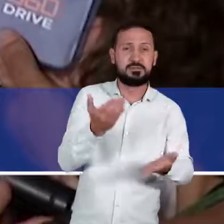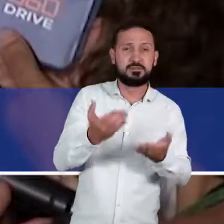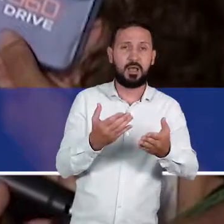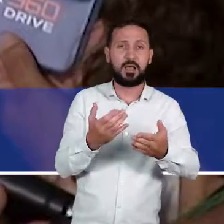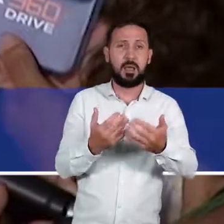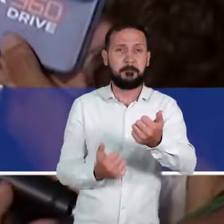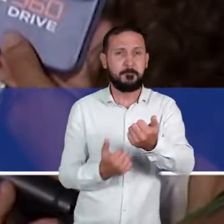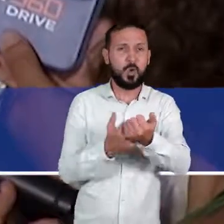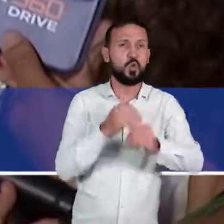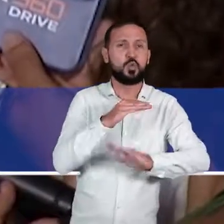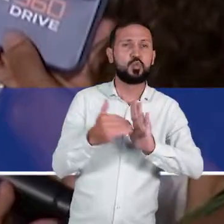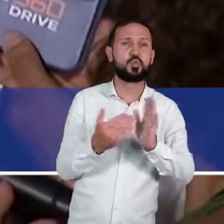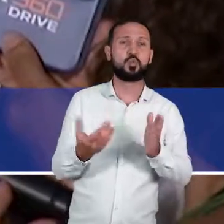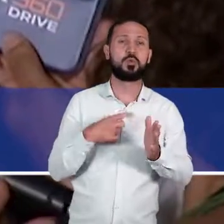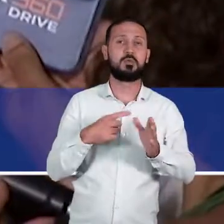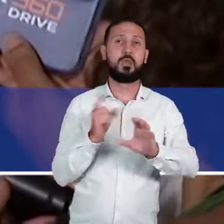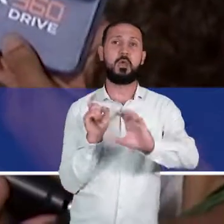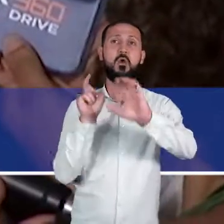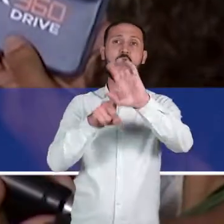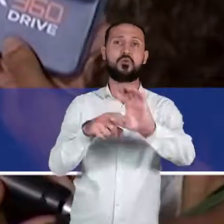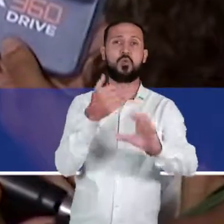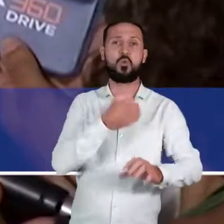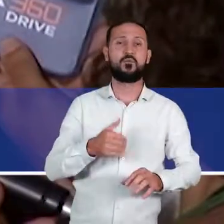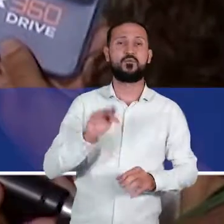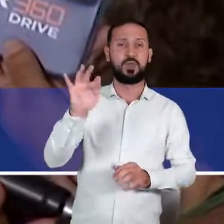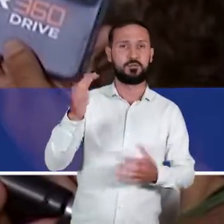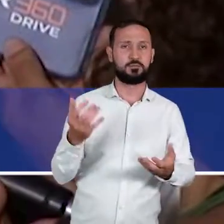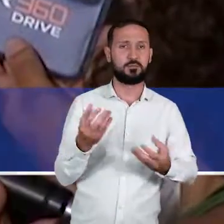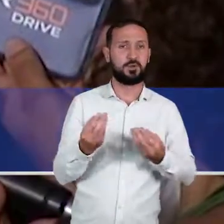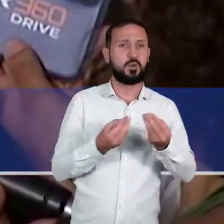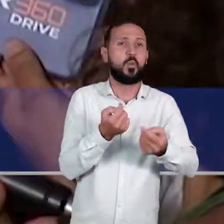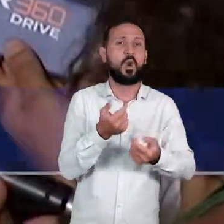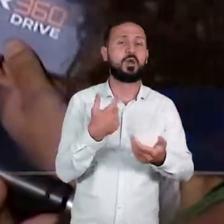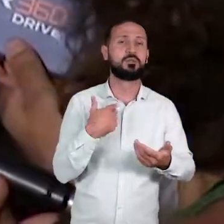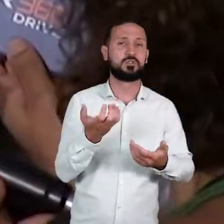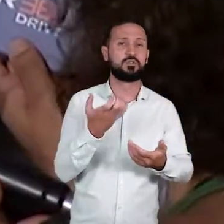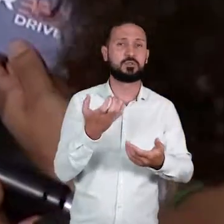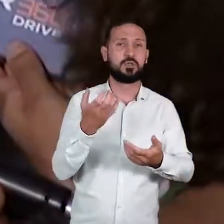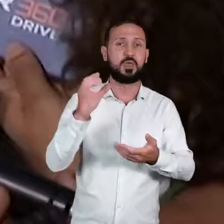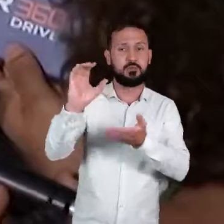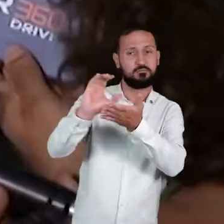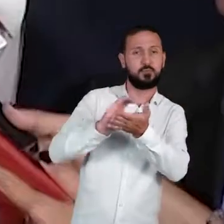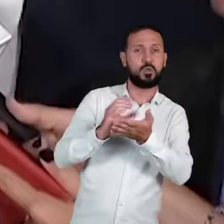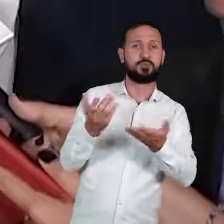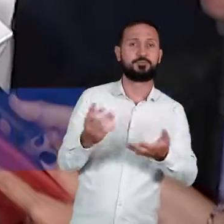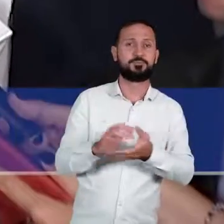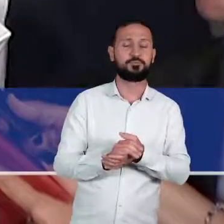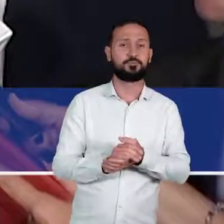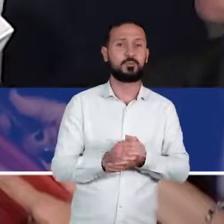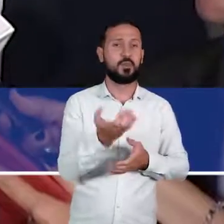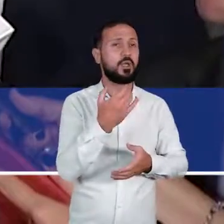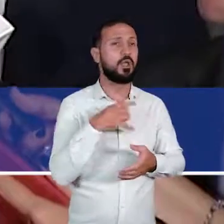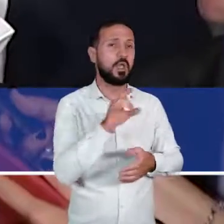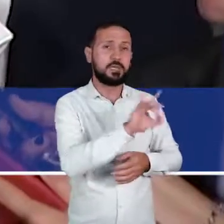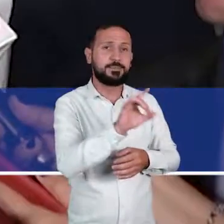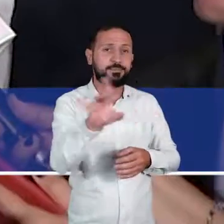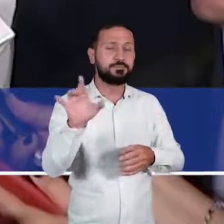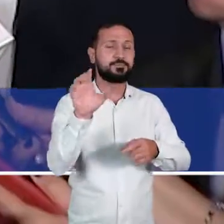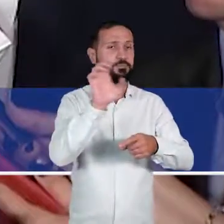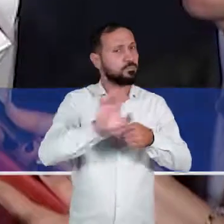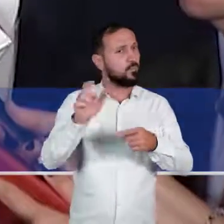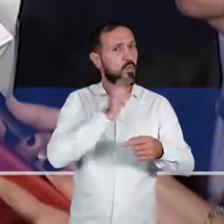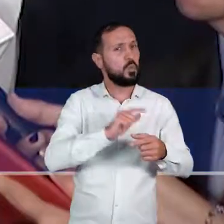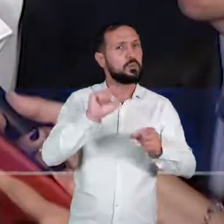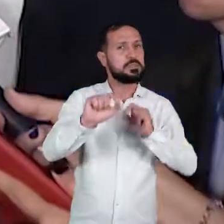do país e tendo que tem dívida com o governo federal. Então é basicamente isso. Nós queremos receber a nossa parte. O que nós queremos é que cada estado